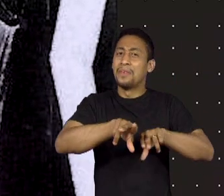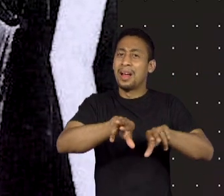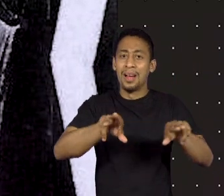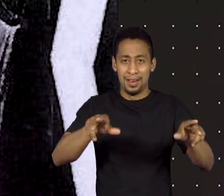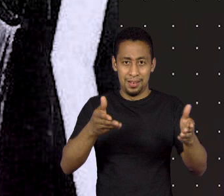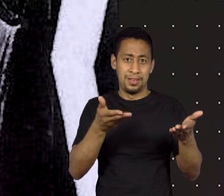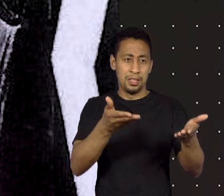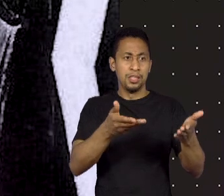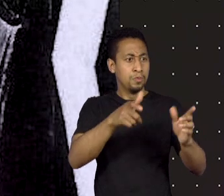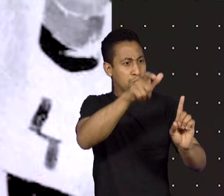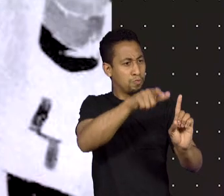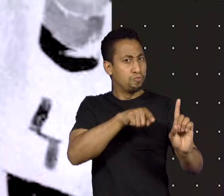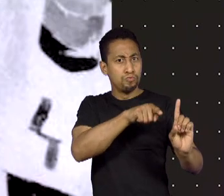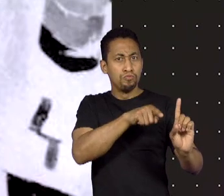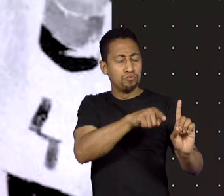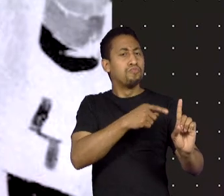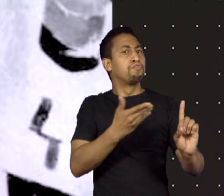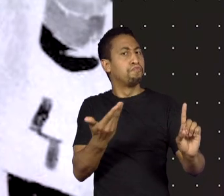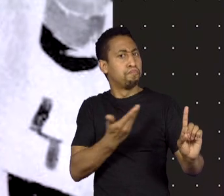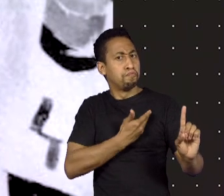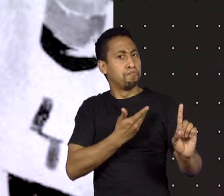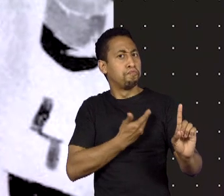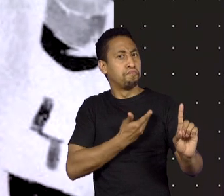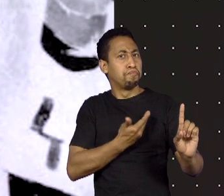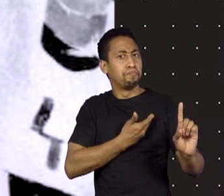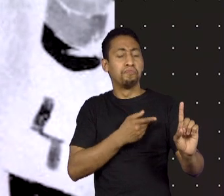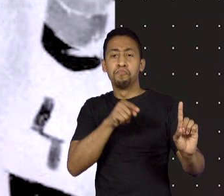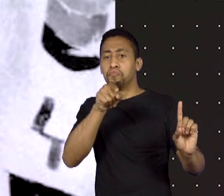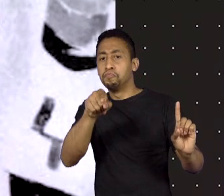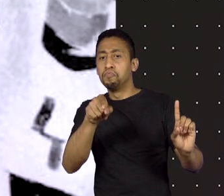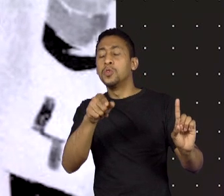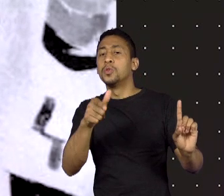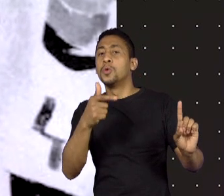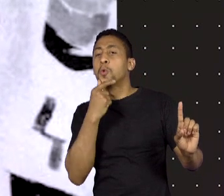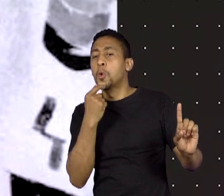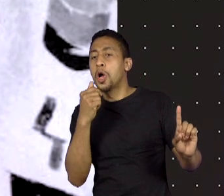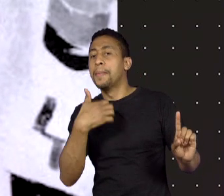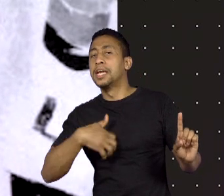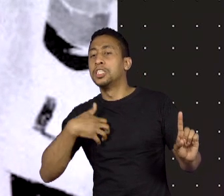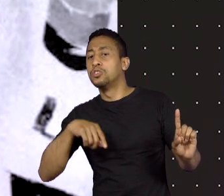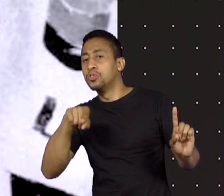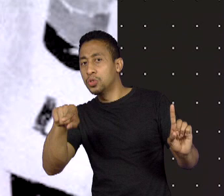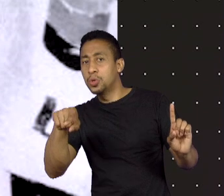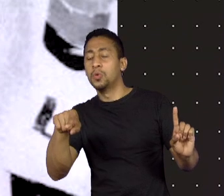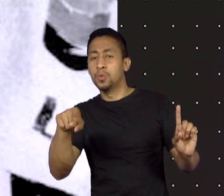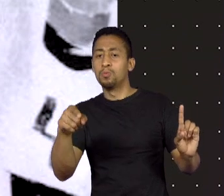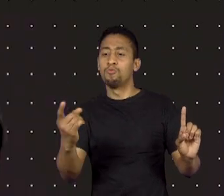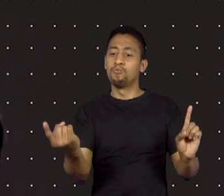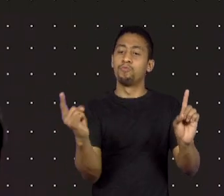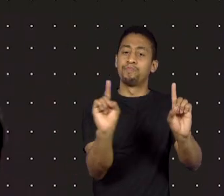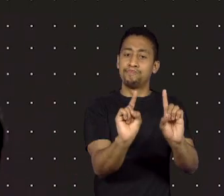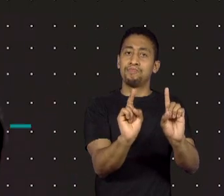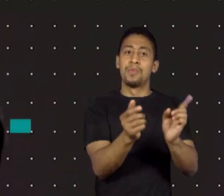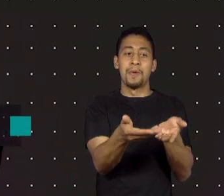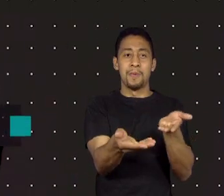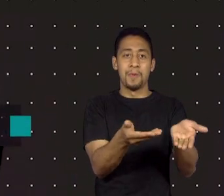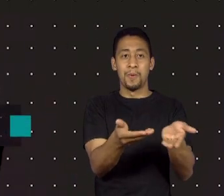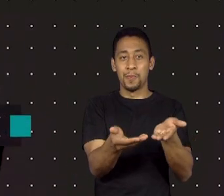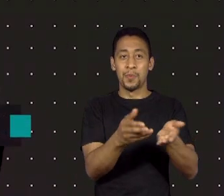ele era muito amigo de um argentino que se chamou